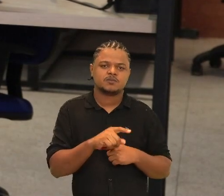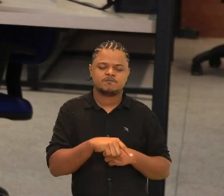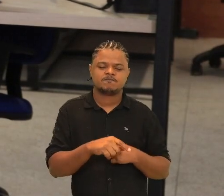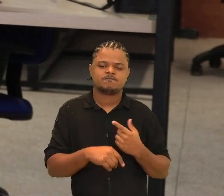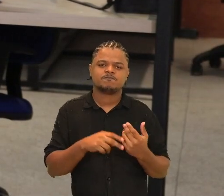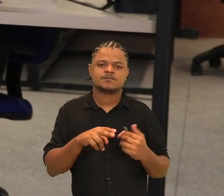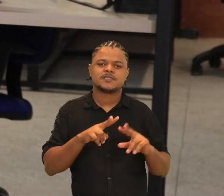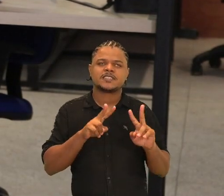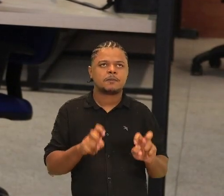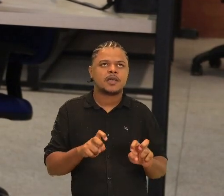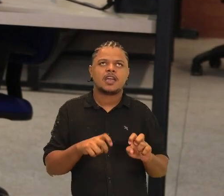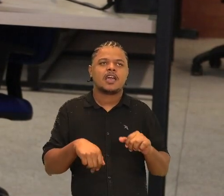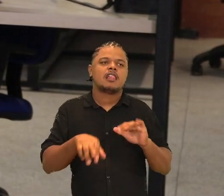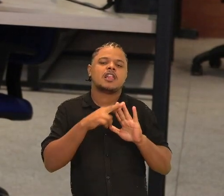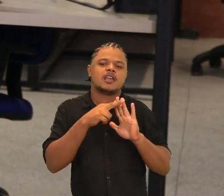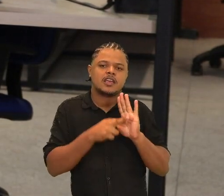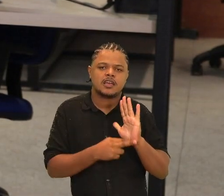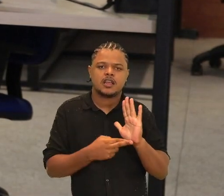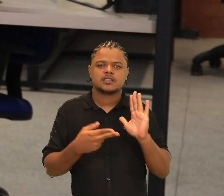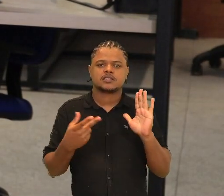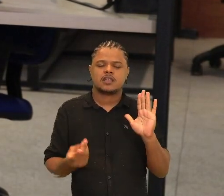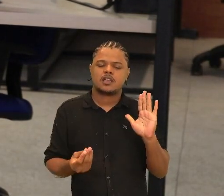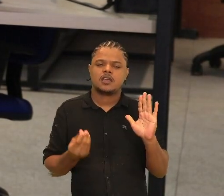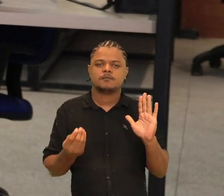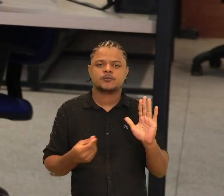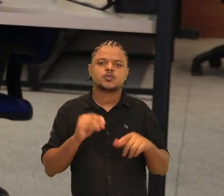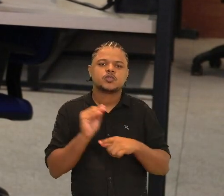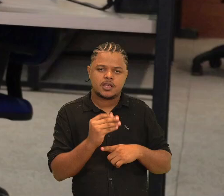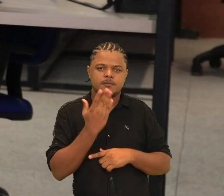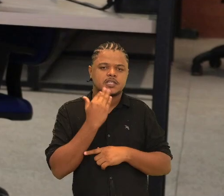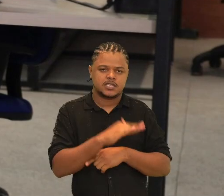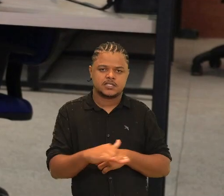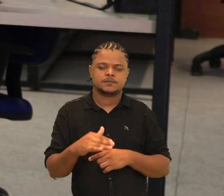de protocolo para cuidar de quem cuida?